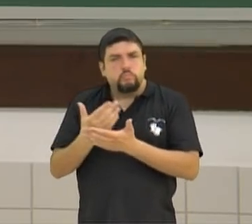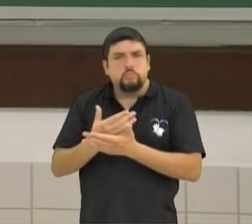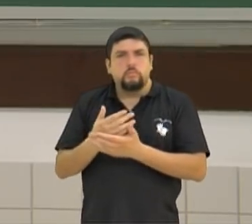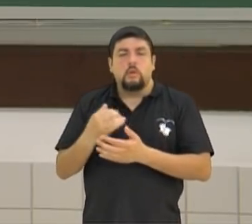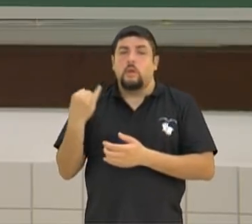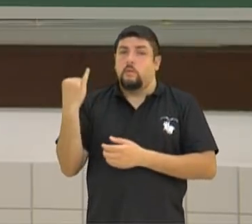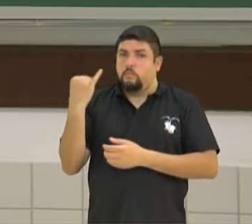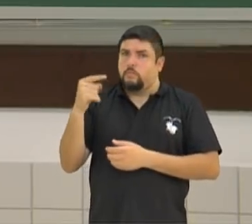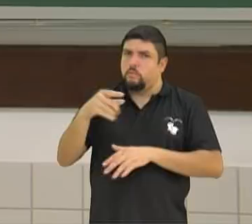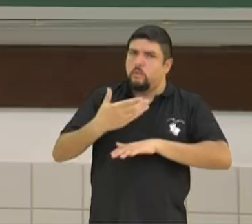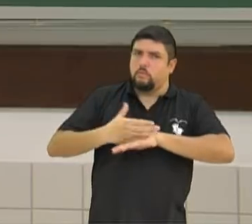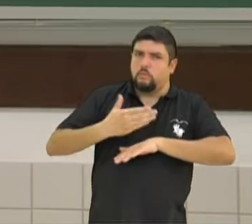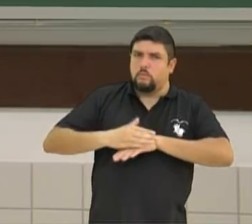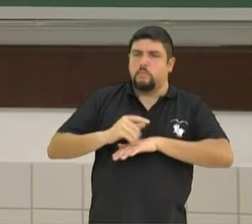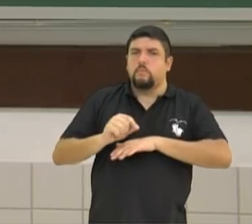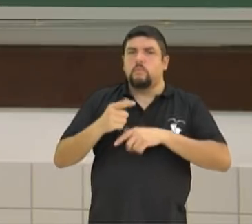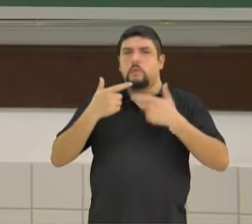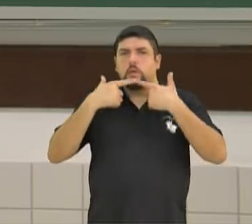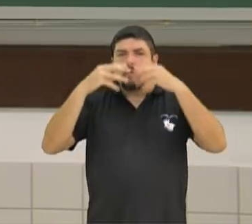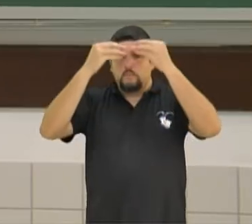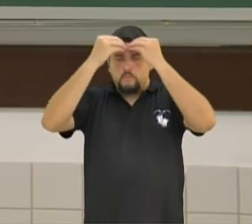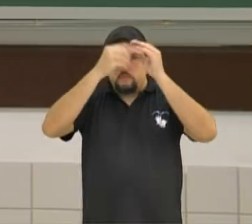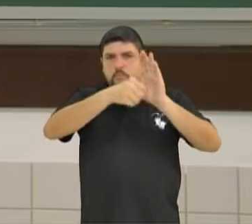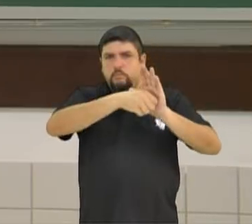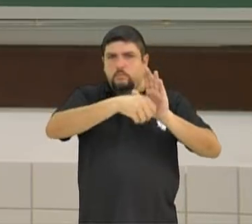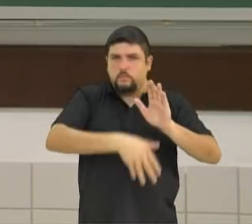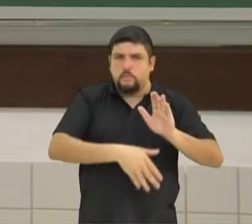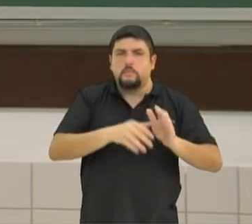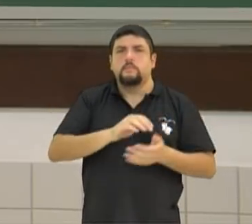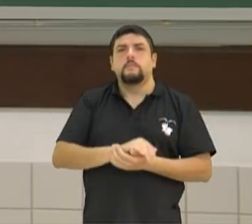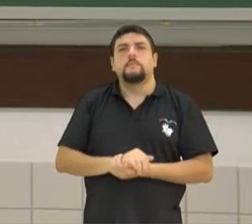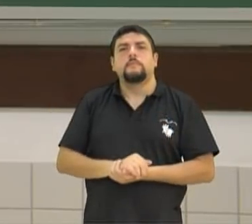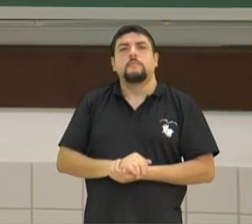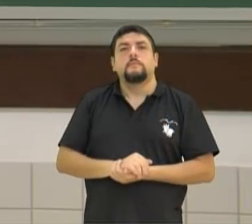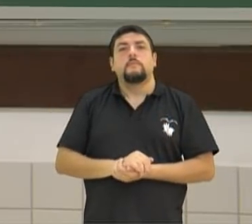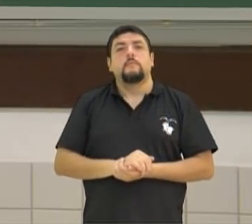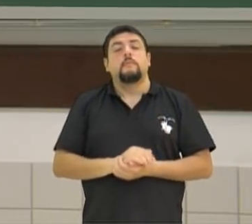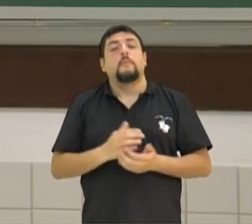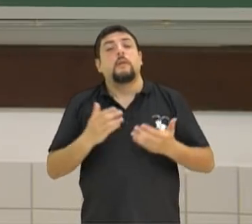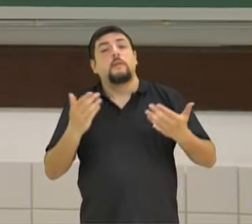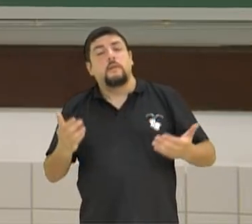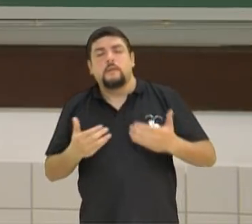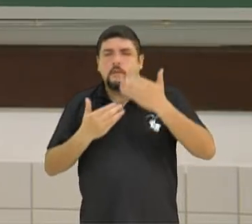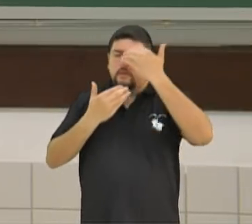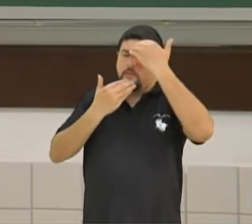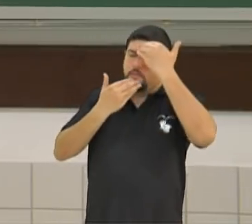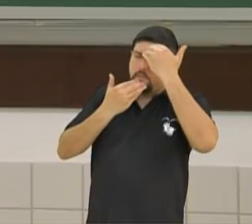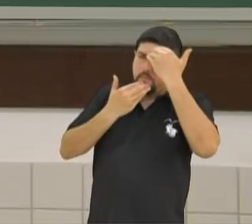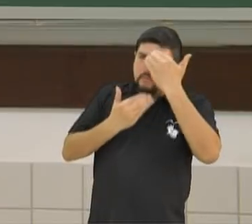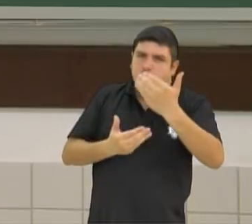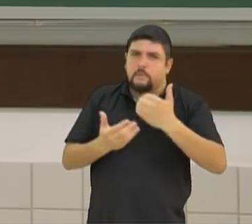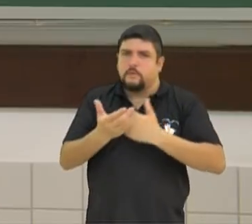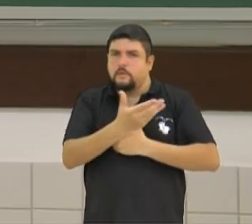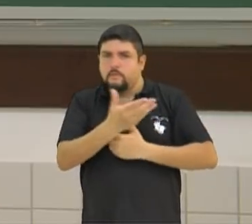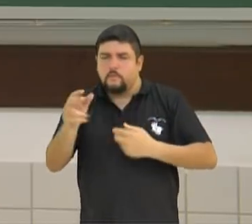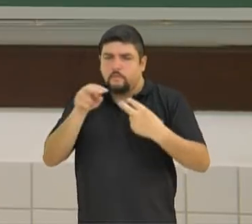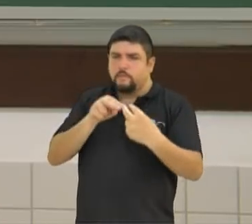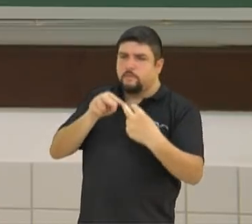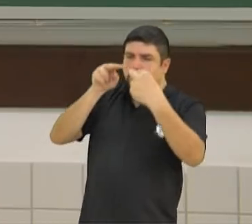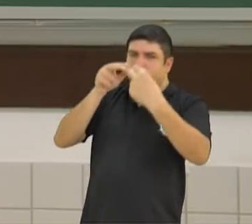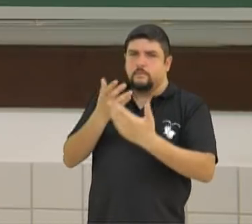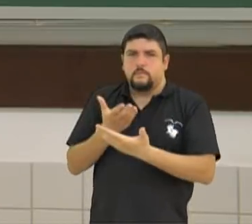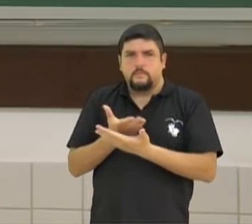rever aí as figuras de linguagem que vocês sentirem necessidade de ver mais exemplos. E agradeço imensamente pela participação, por estarem